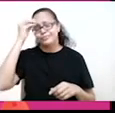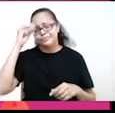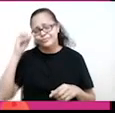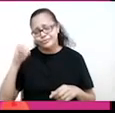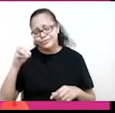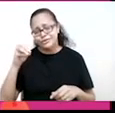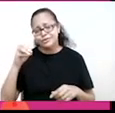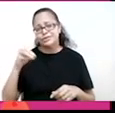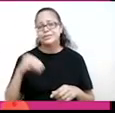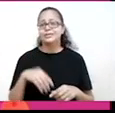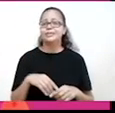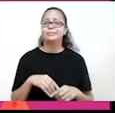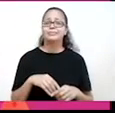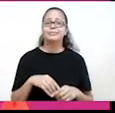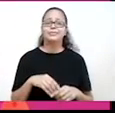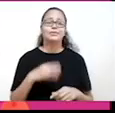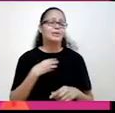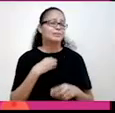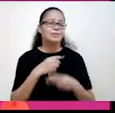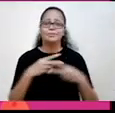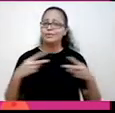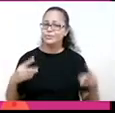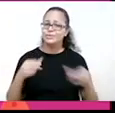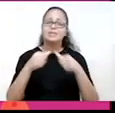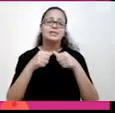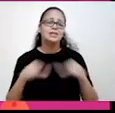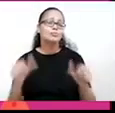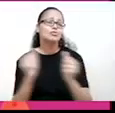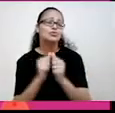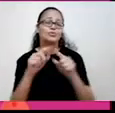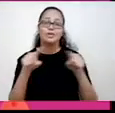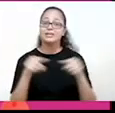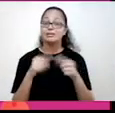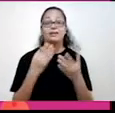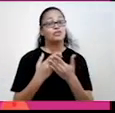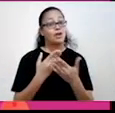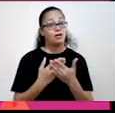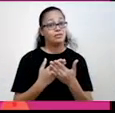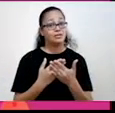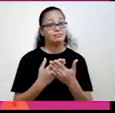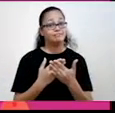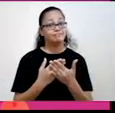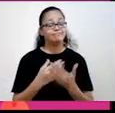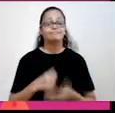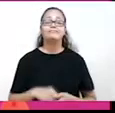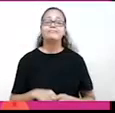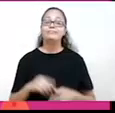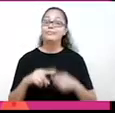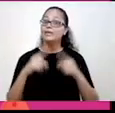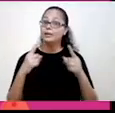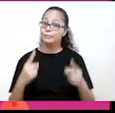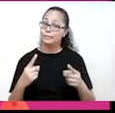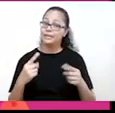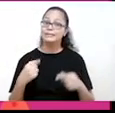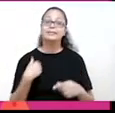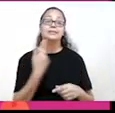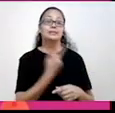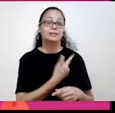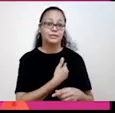desânimo, né, não é a mesma coisa do que estarmos todos juntos, né, na sala de aula. Então, a